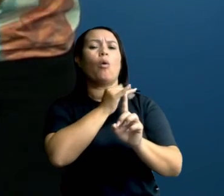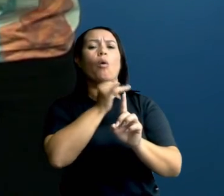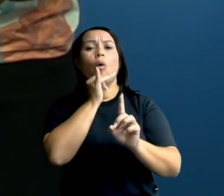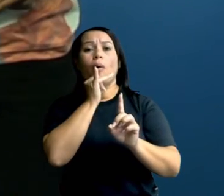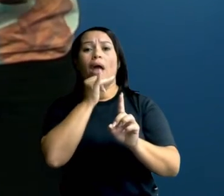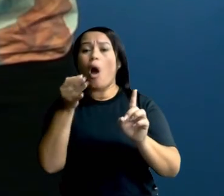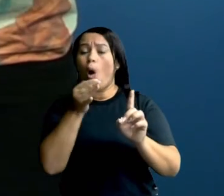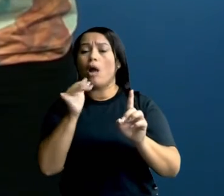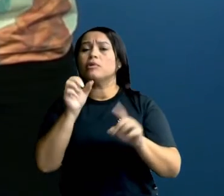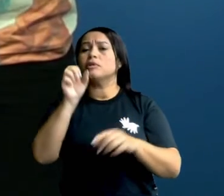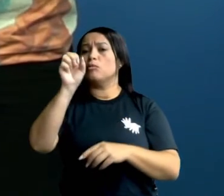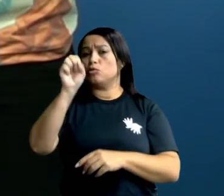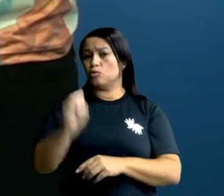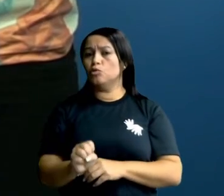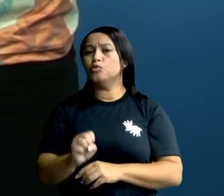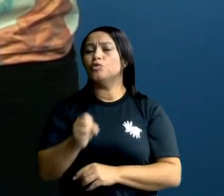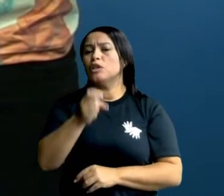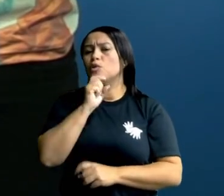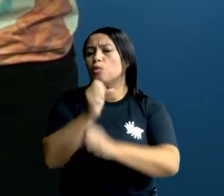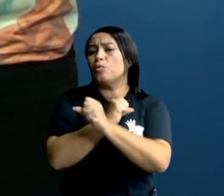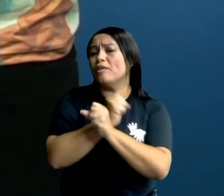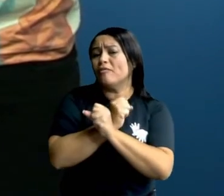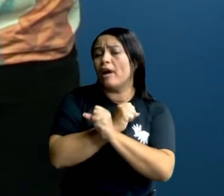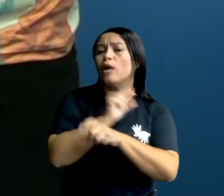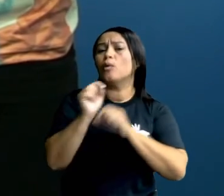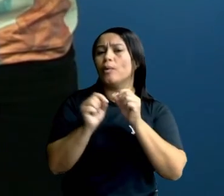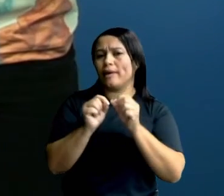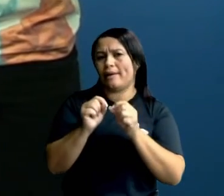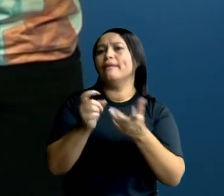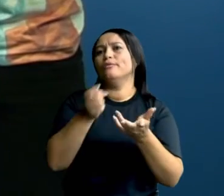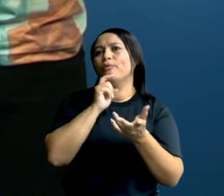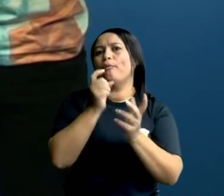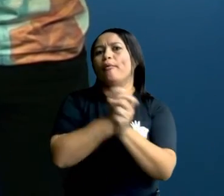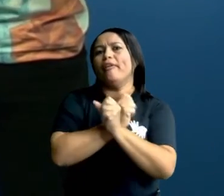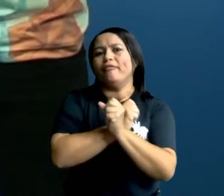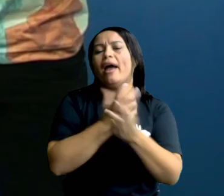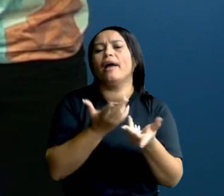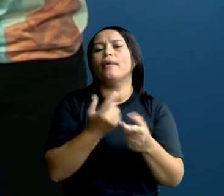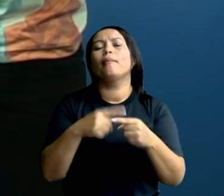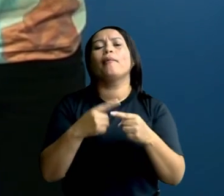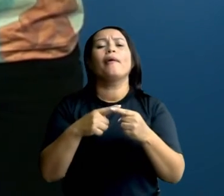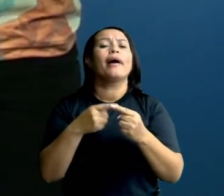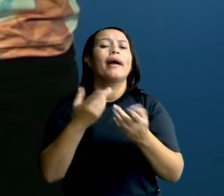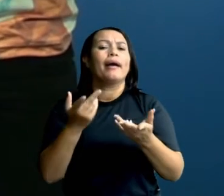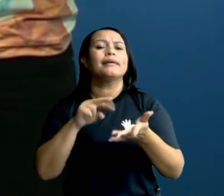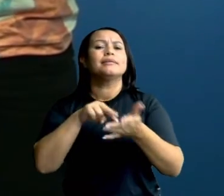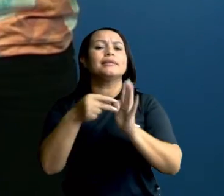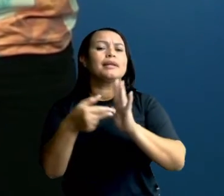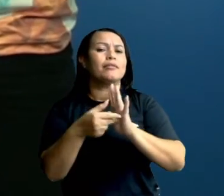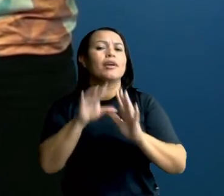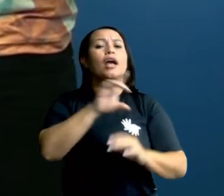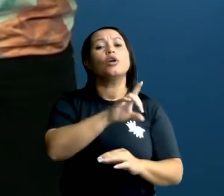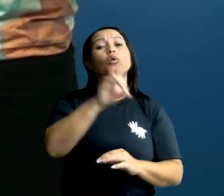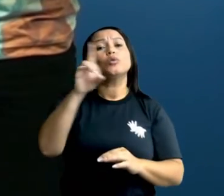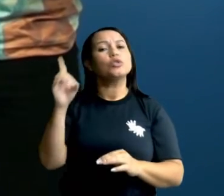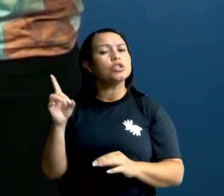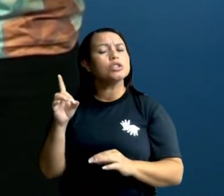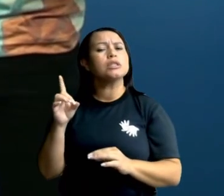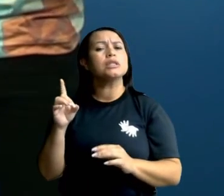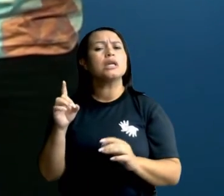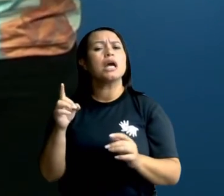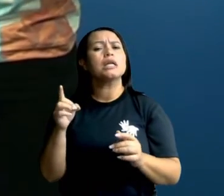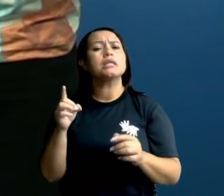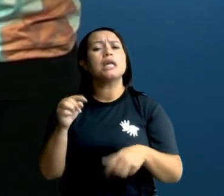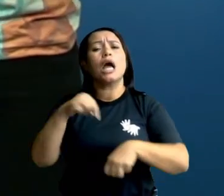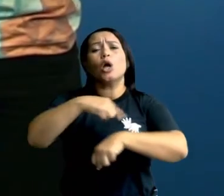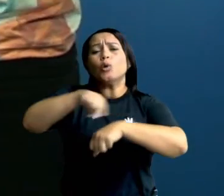inverno agora, então a gente está passando por um solstício de inverno. O que é que isso quer dizer? Quer dizer que os dias são menores ou